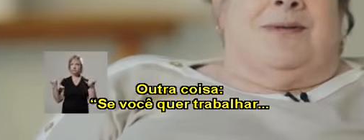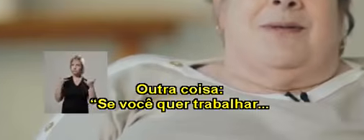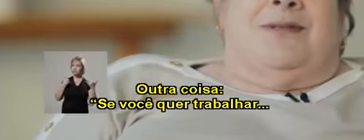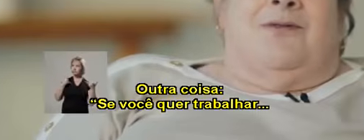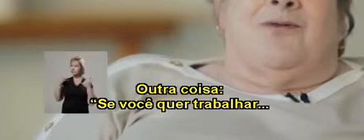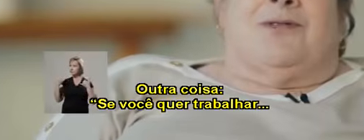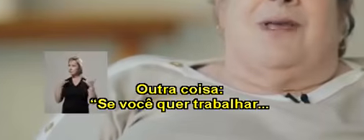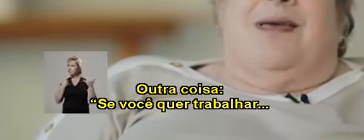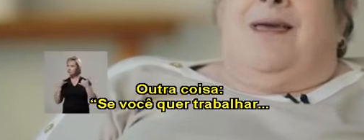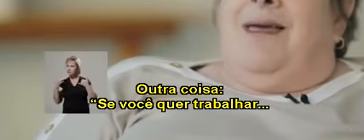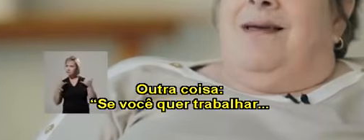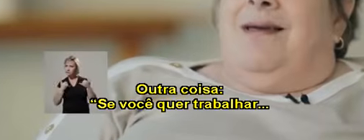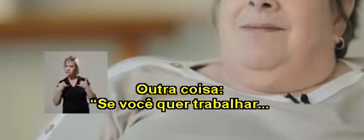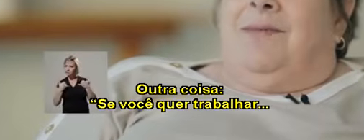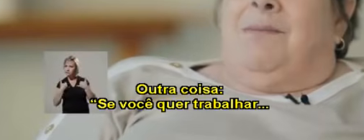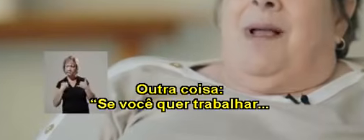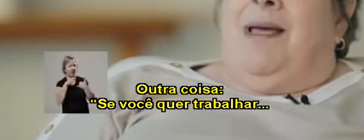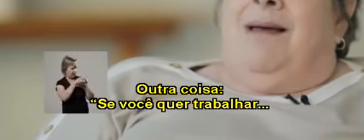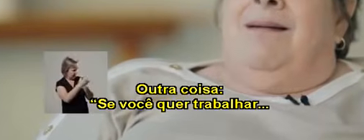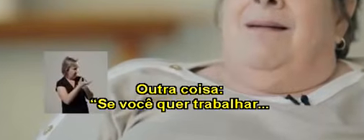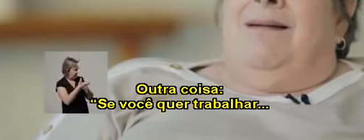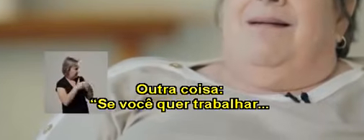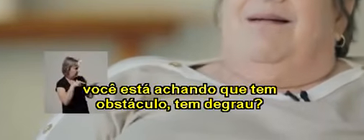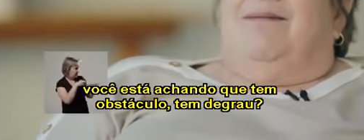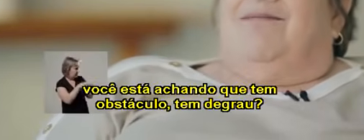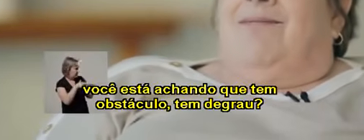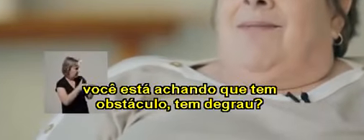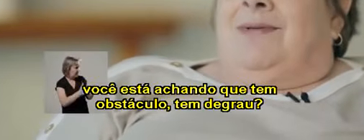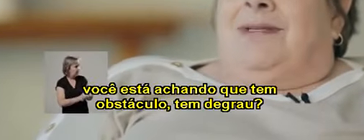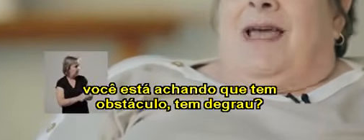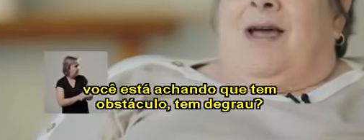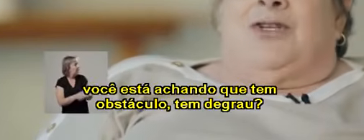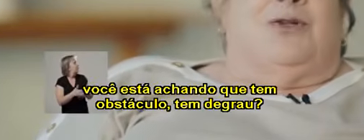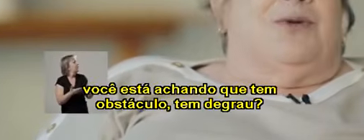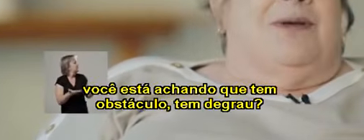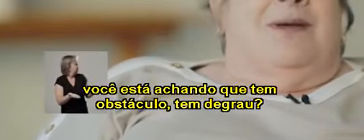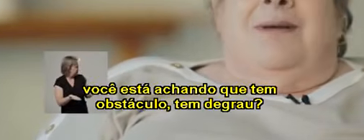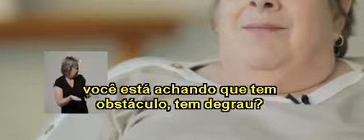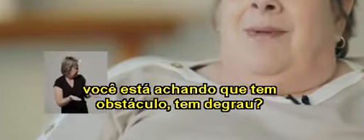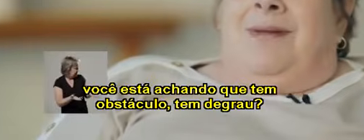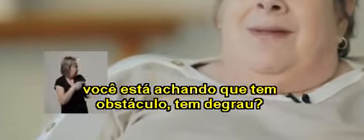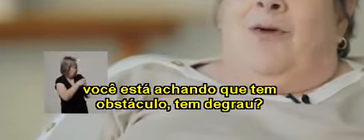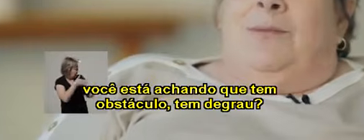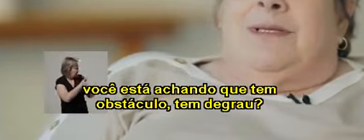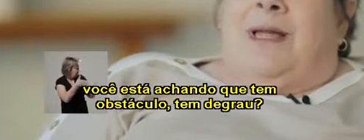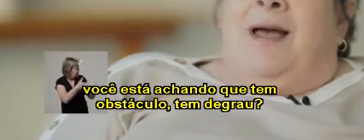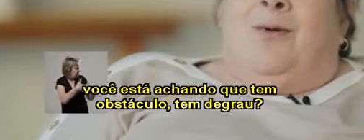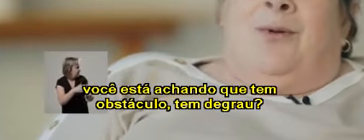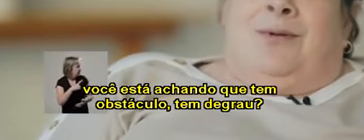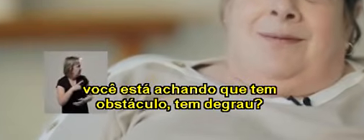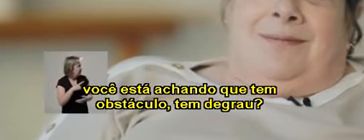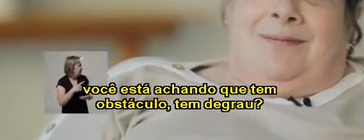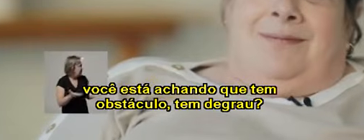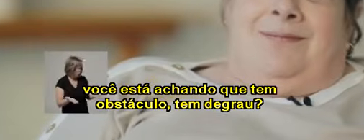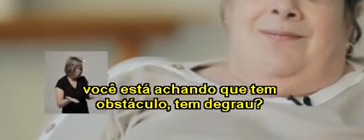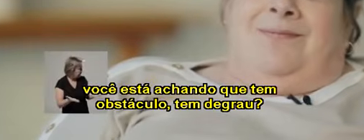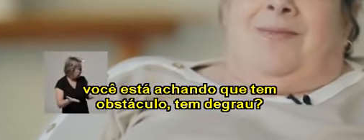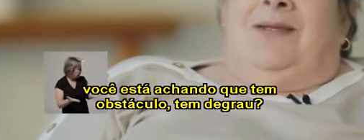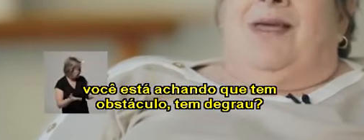Outra coisa, se você quer trabalhar, você está achando que tem